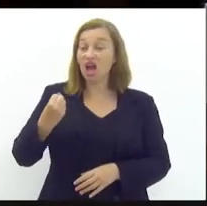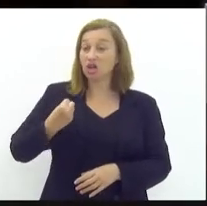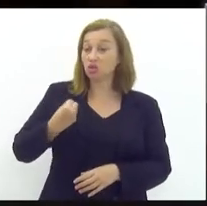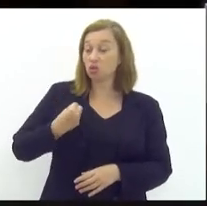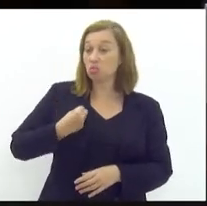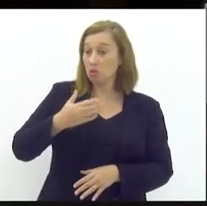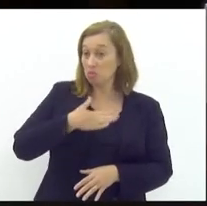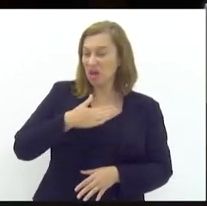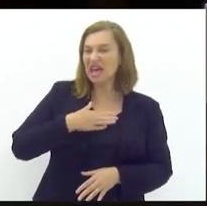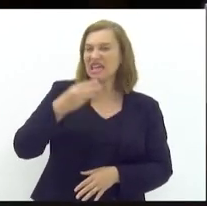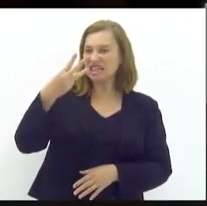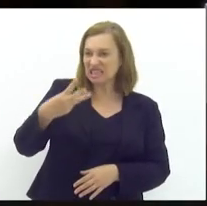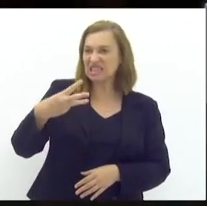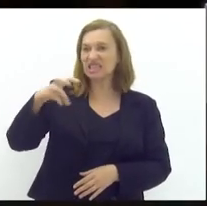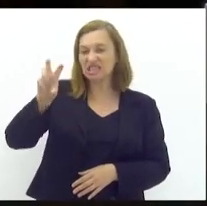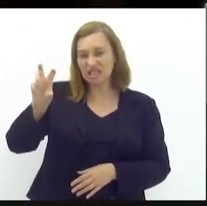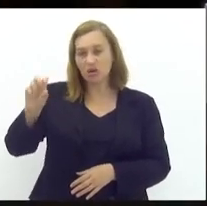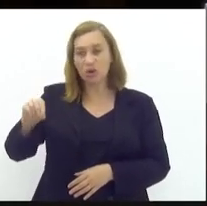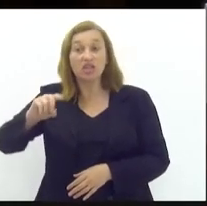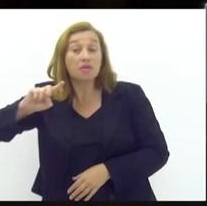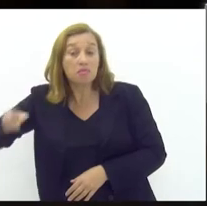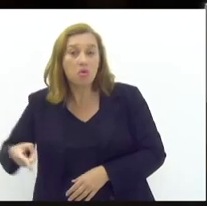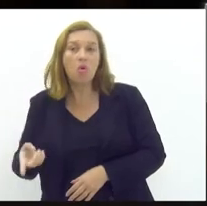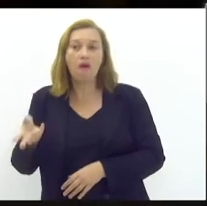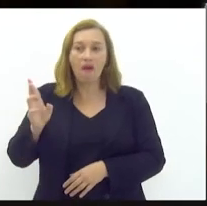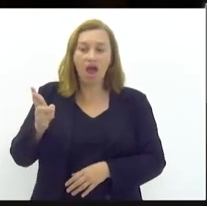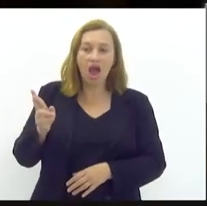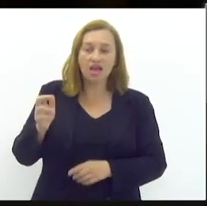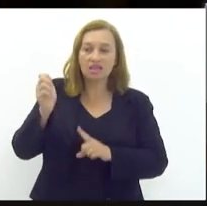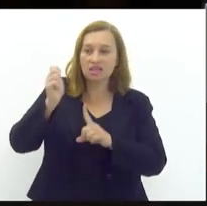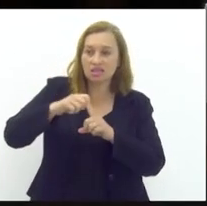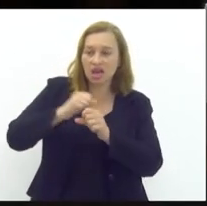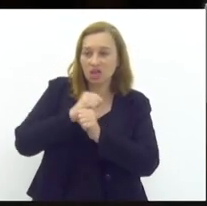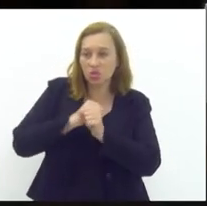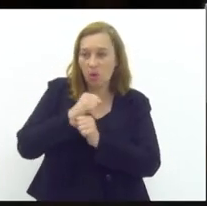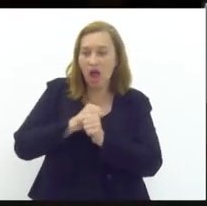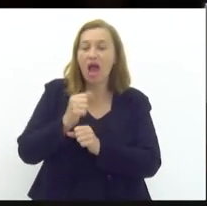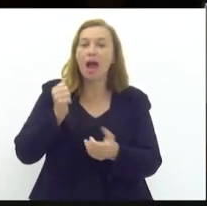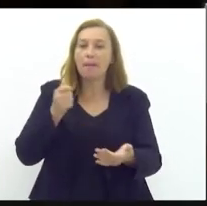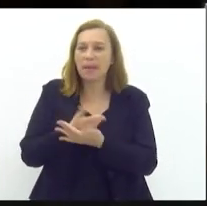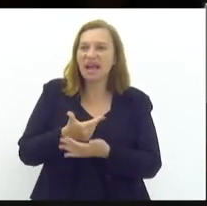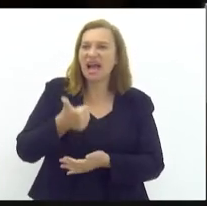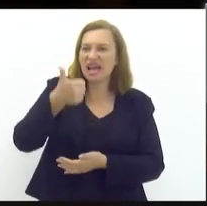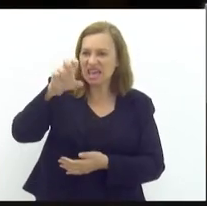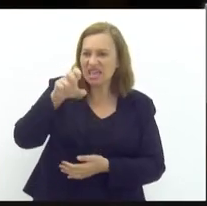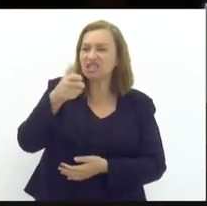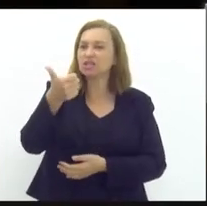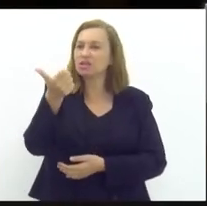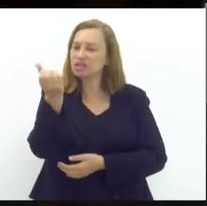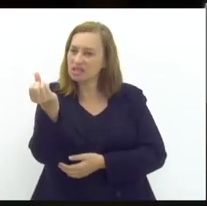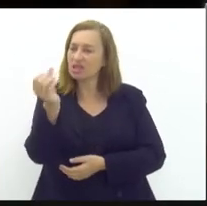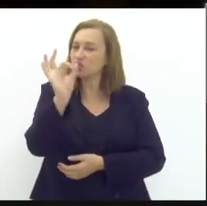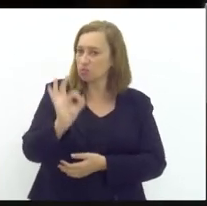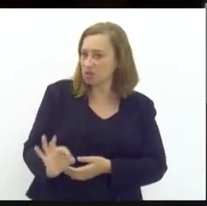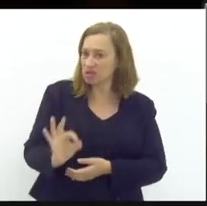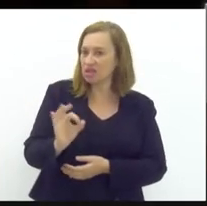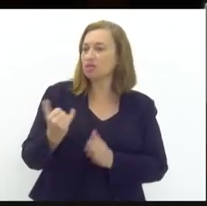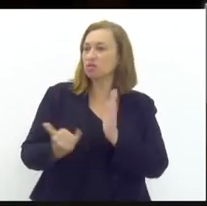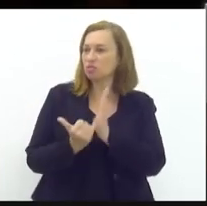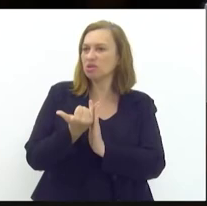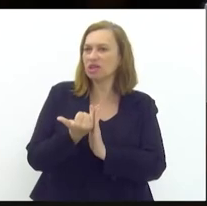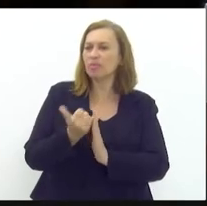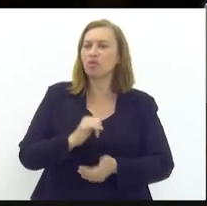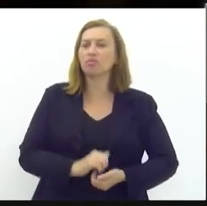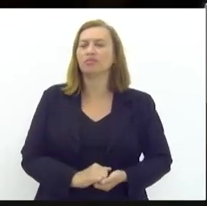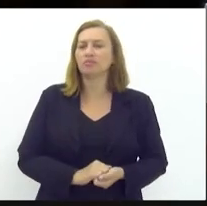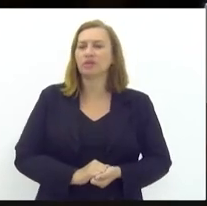350 mil reais anuais pagar 15% 16% de Imposto de Renda é visível e teria que mudar